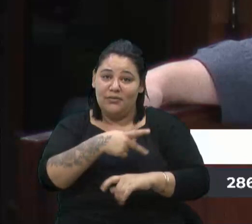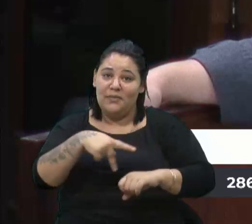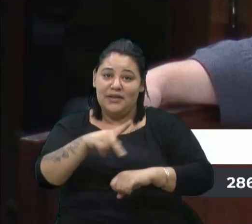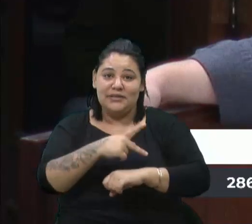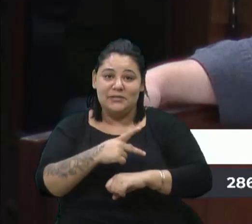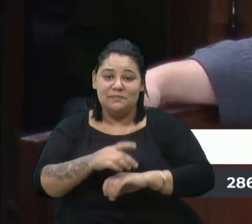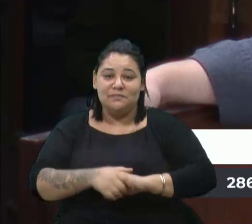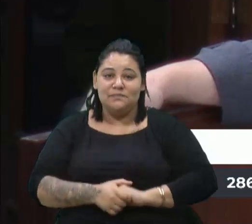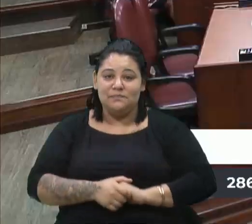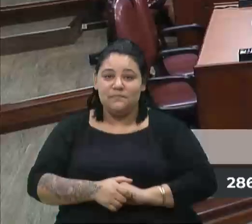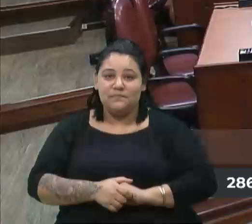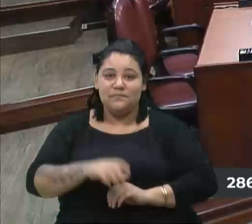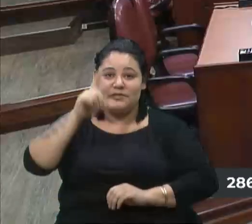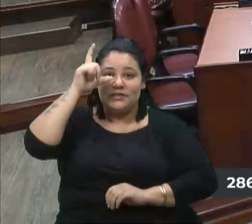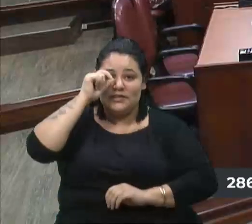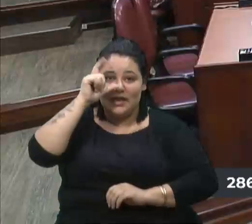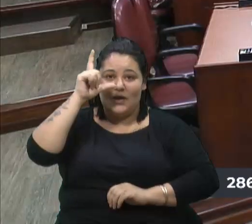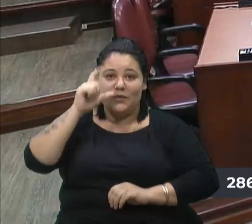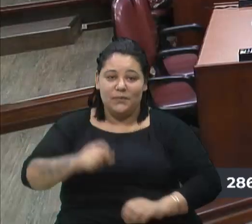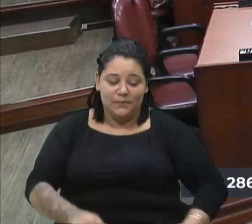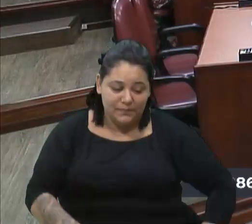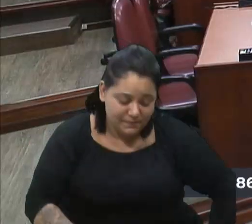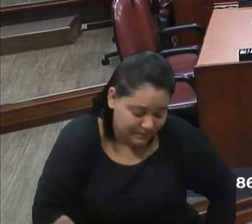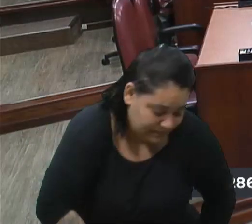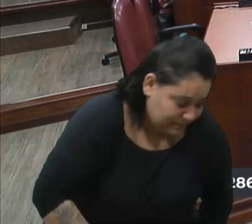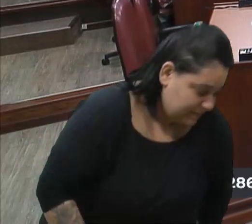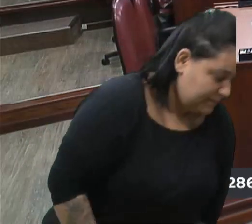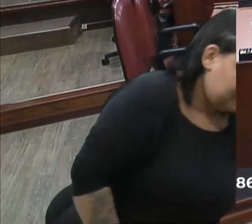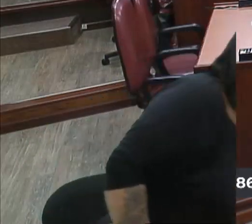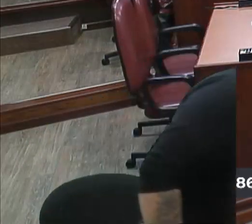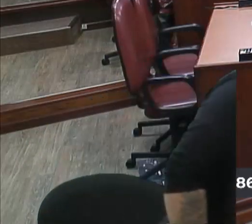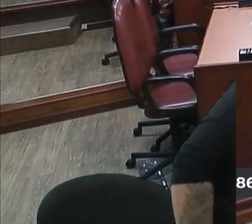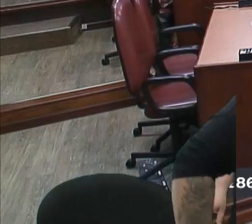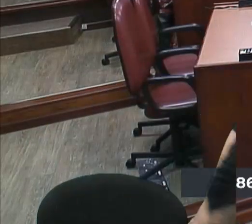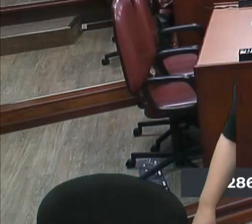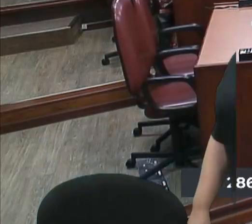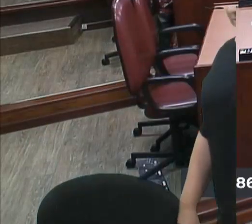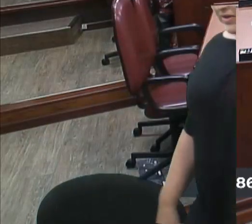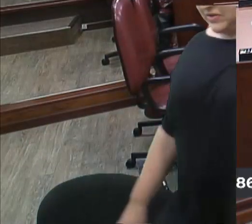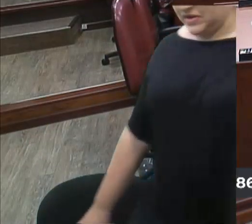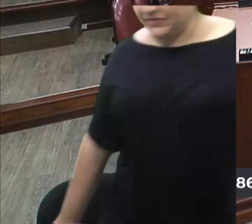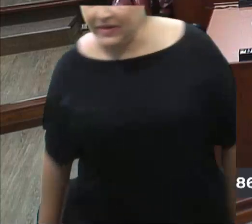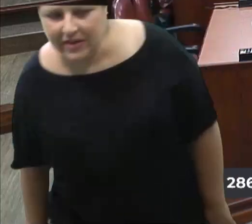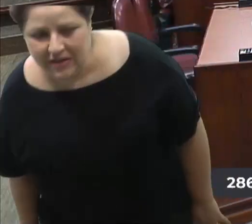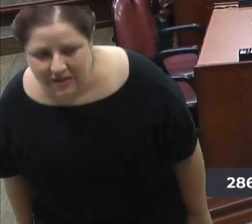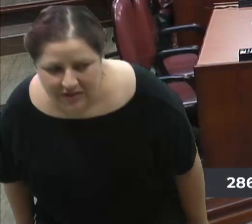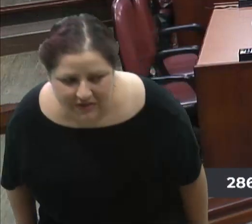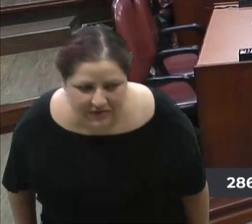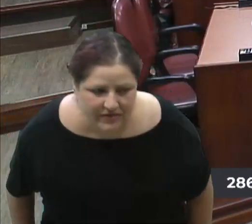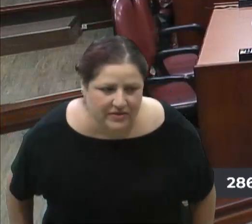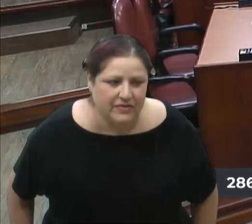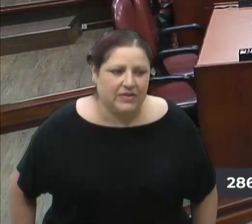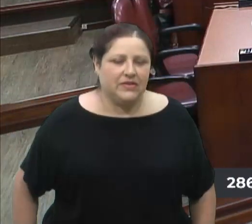vereadores Bressan e eu até anotei de forma rápida algumas outras